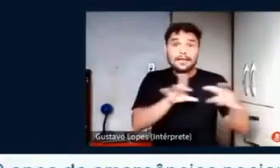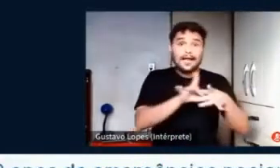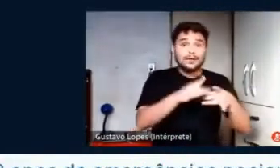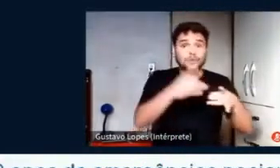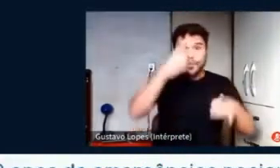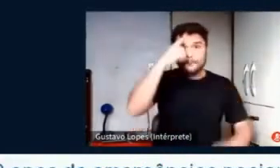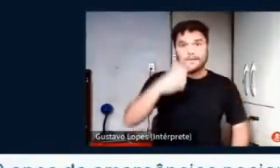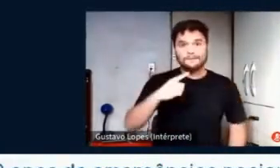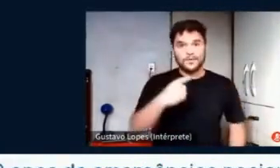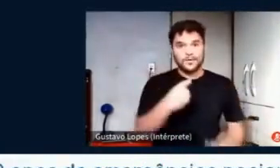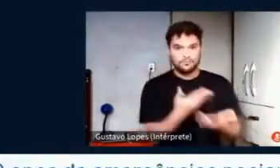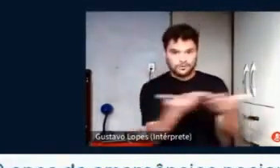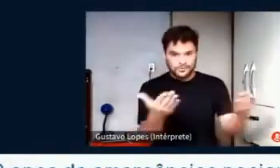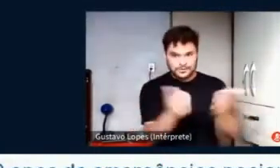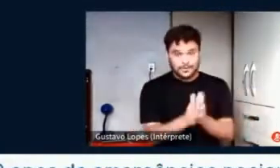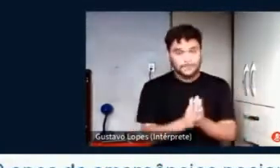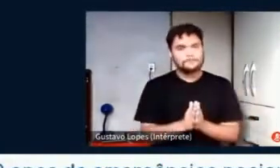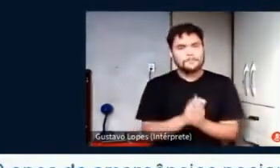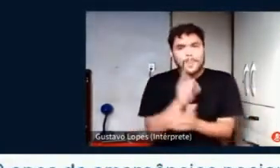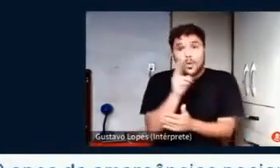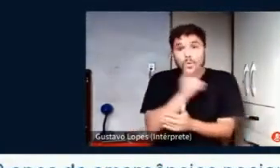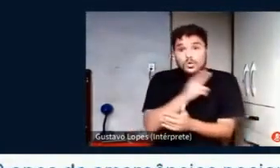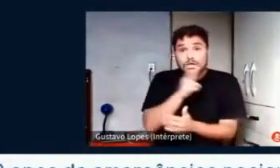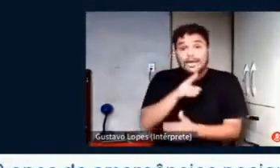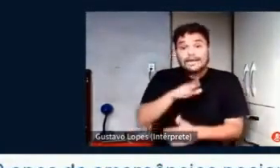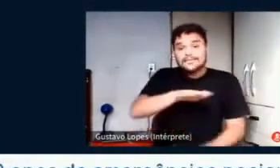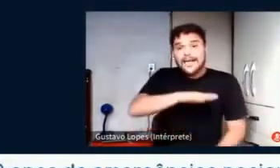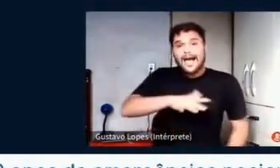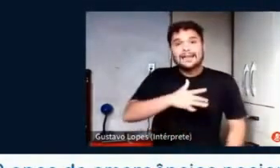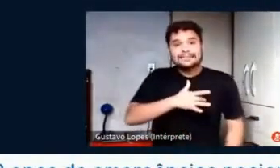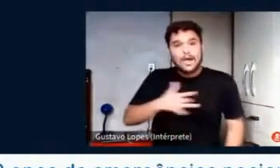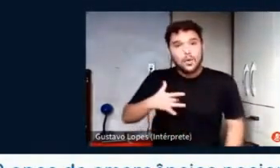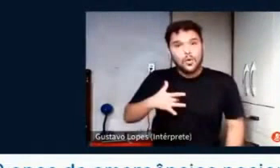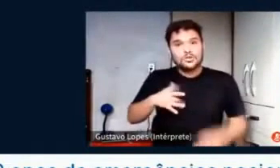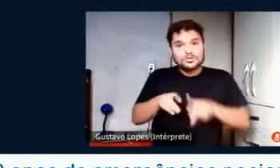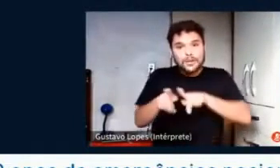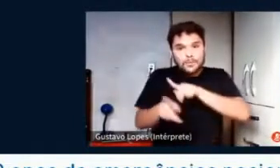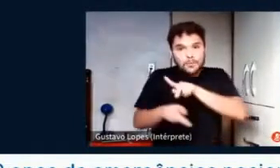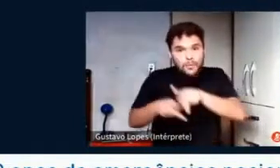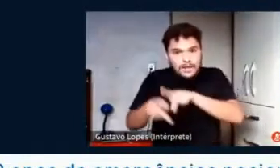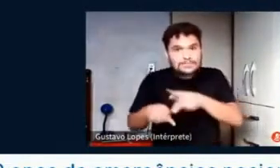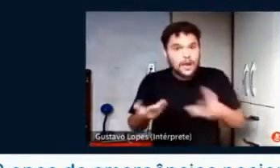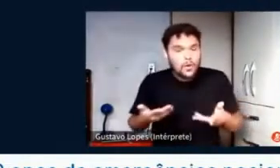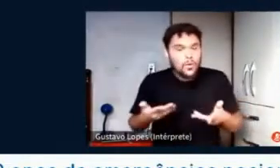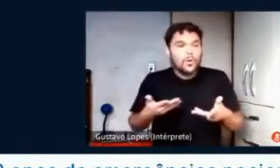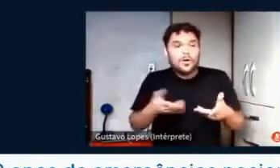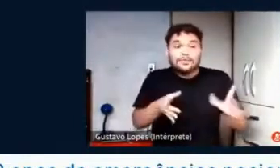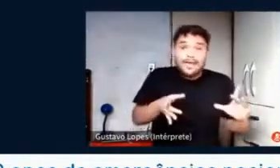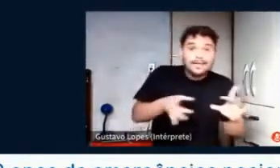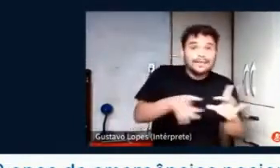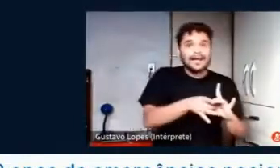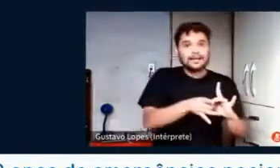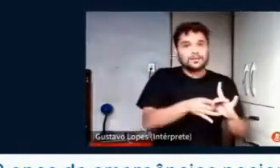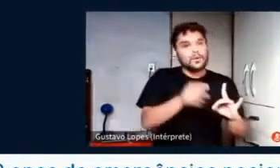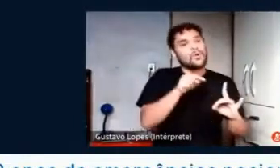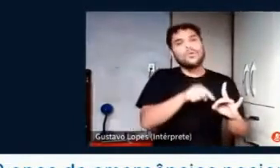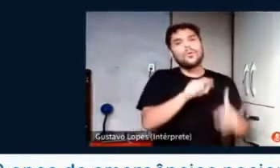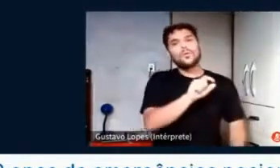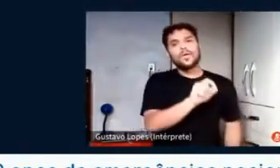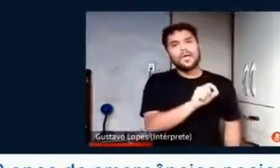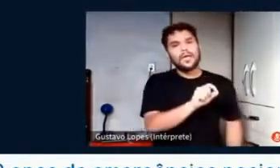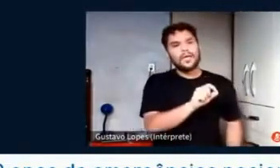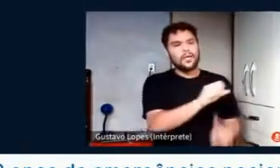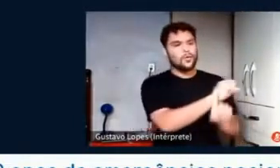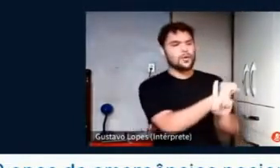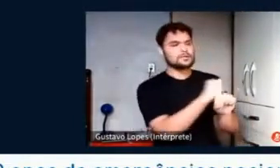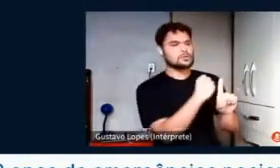As emergências em saúde pública, elas têm uma relação direta com a nossa sociedade,